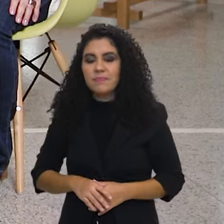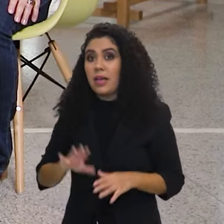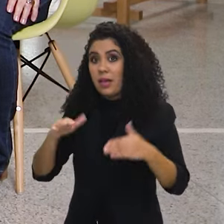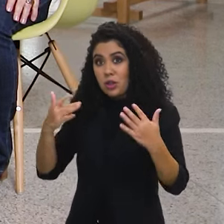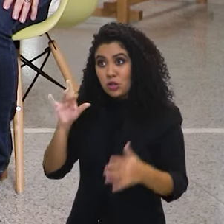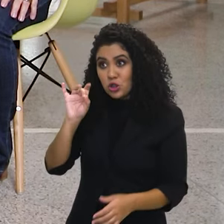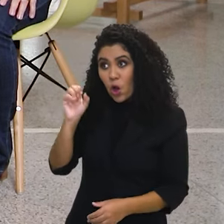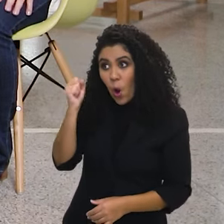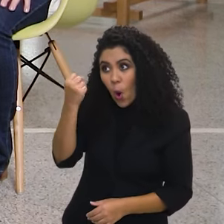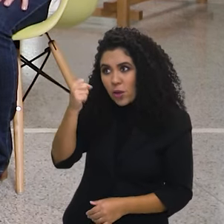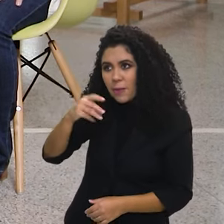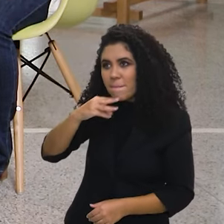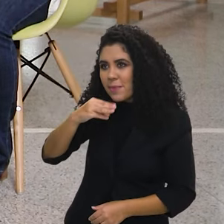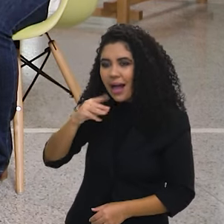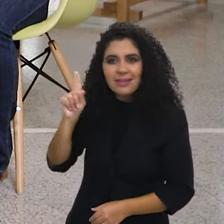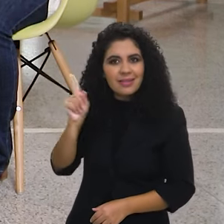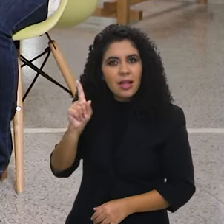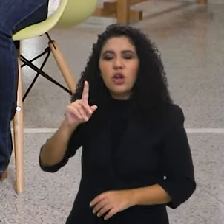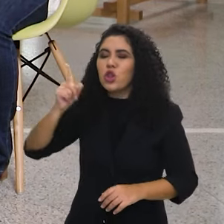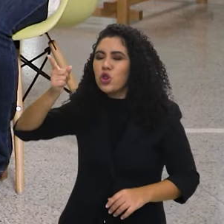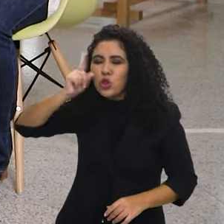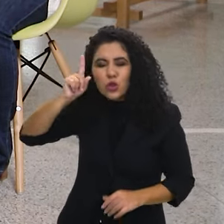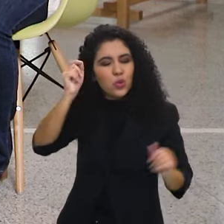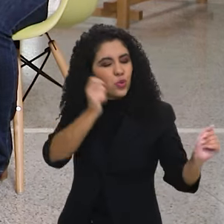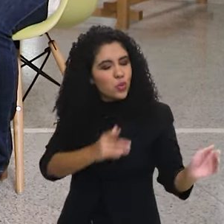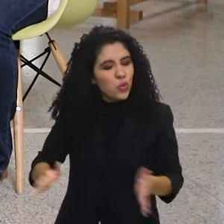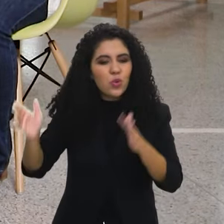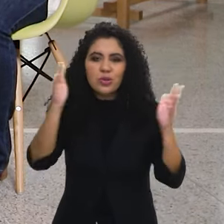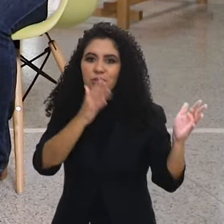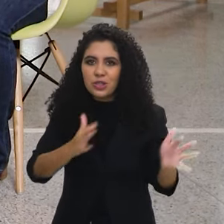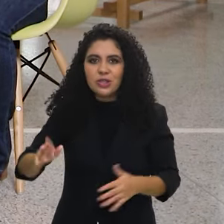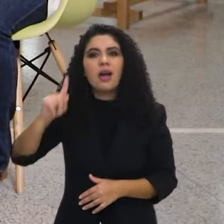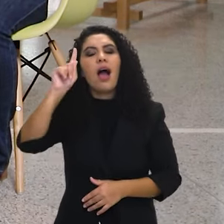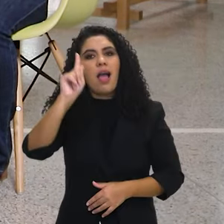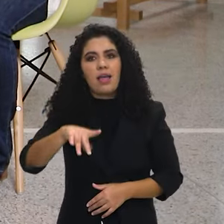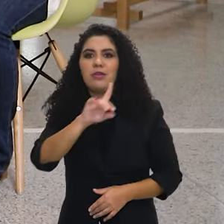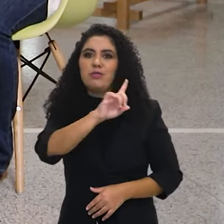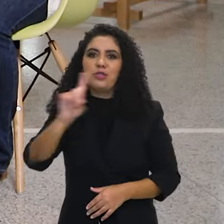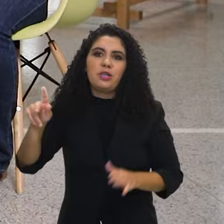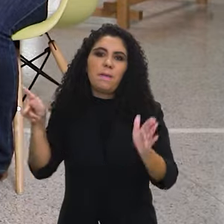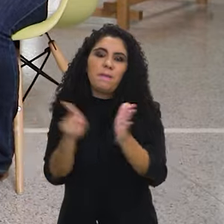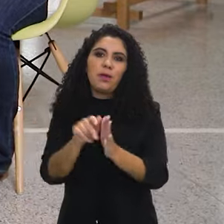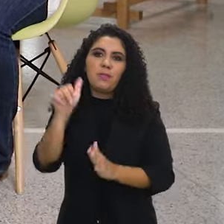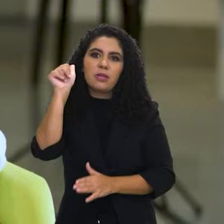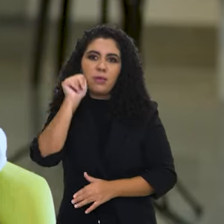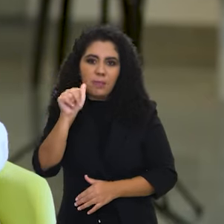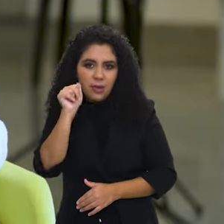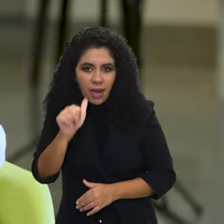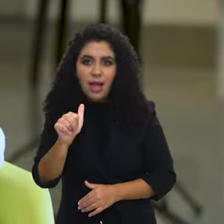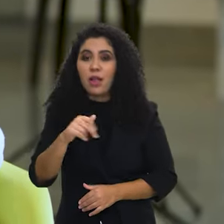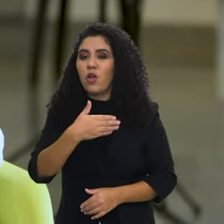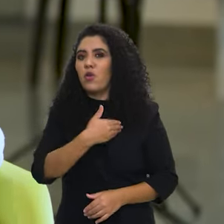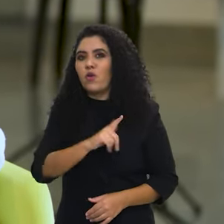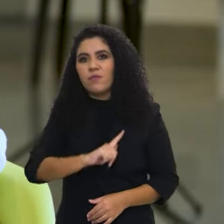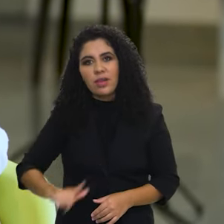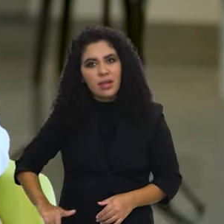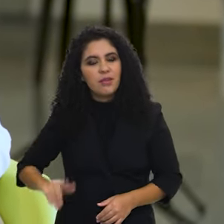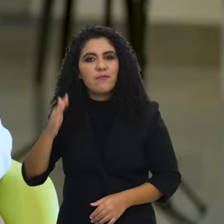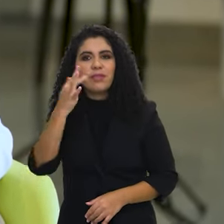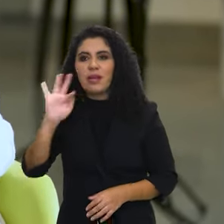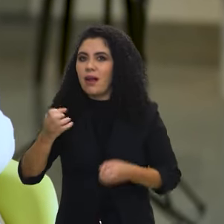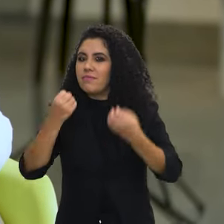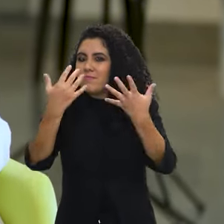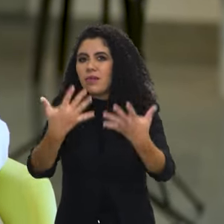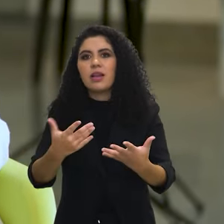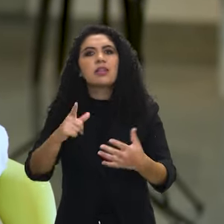só 8 de Março que todo dia realmente seja o dia da mulher se depender do Governo Federal e do ministério das mulheres todo dia é Dia das